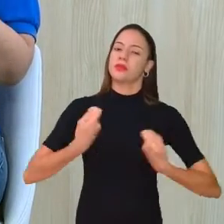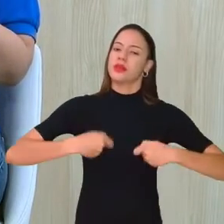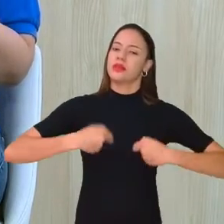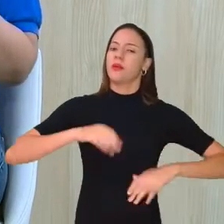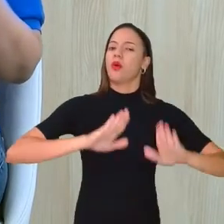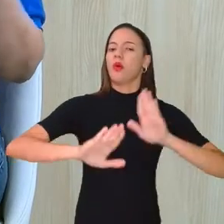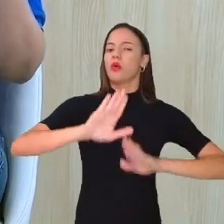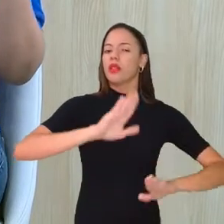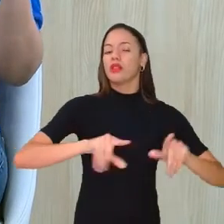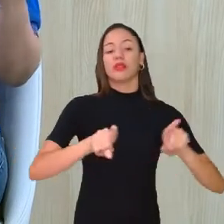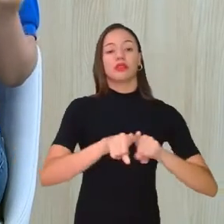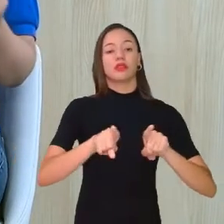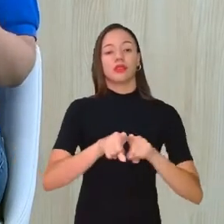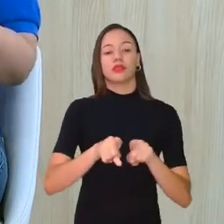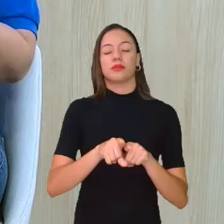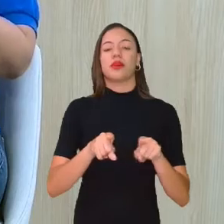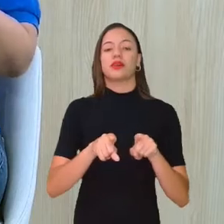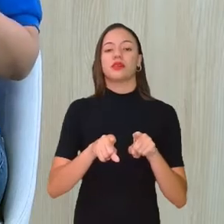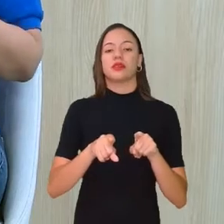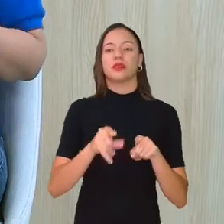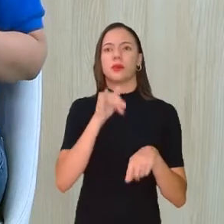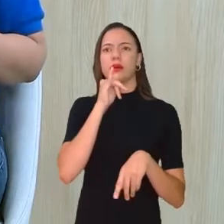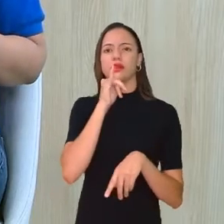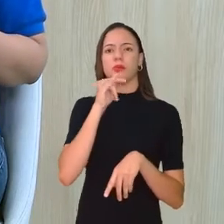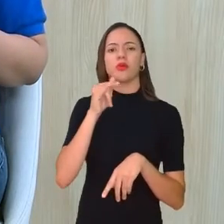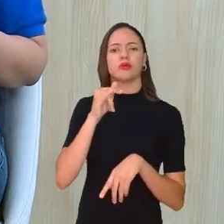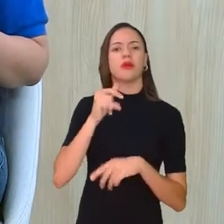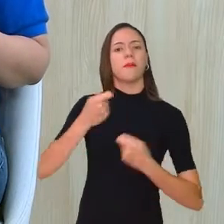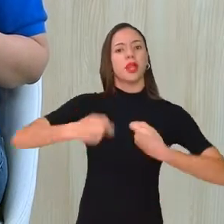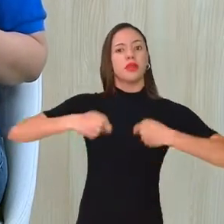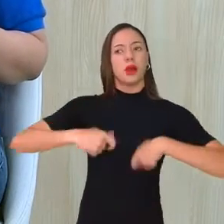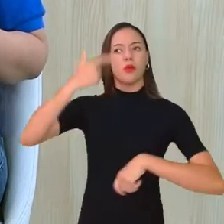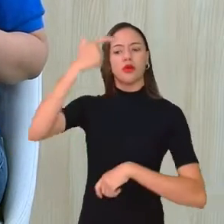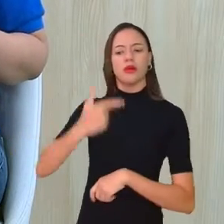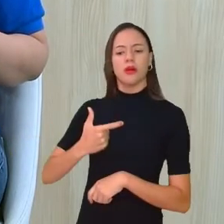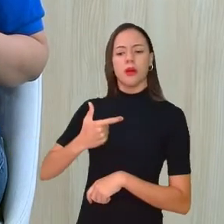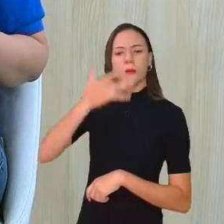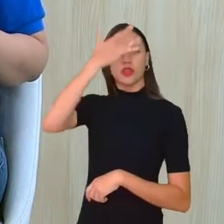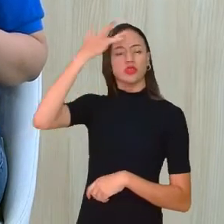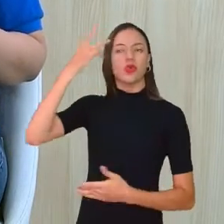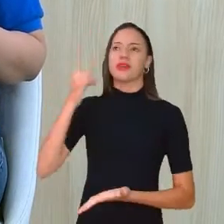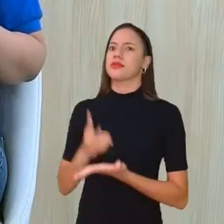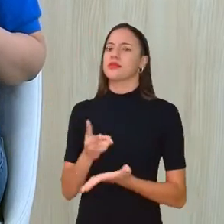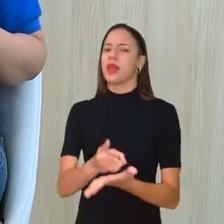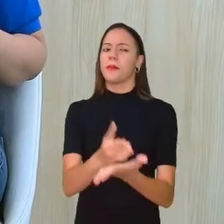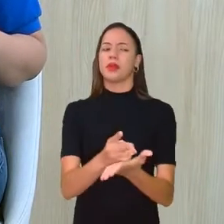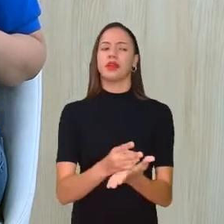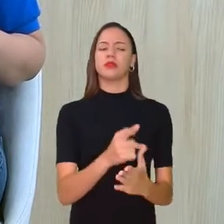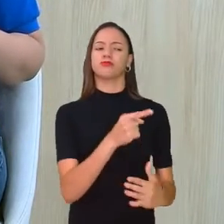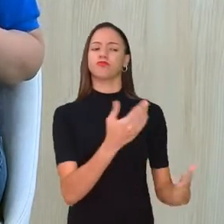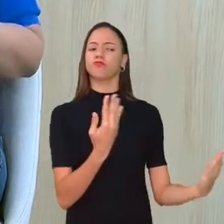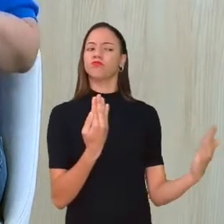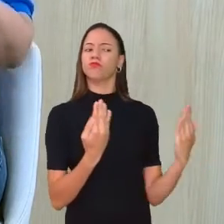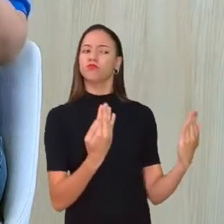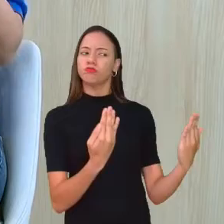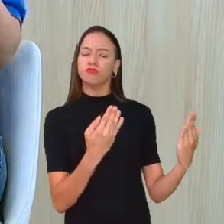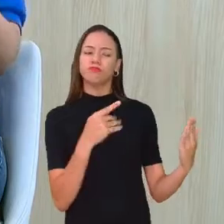e ser aquela pessoa que questiona mesmo. Essa notícia vem de onde? Essa informação está